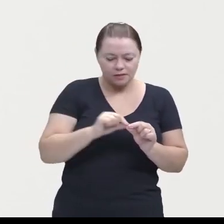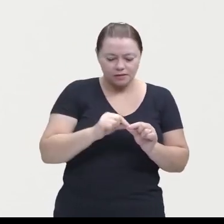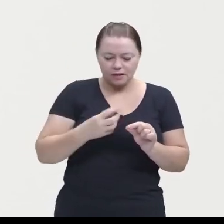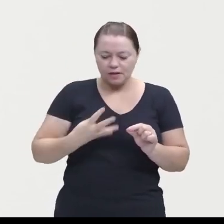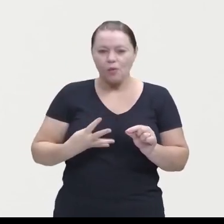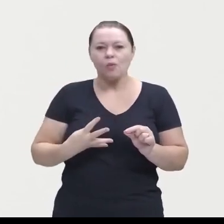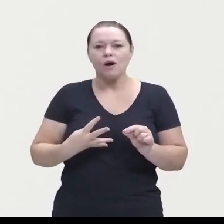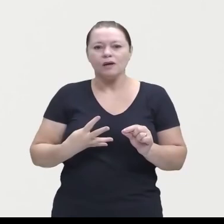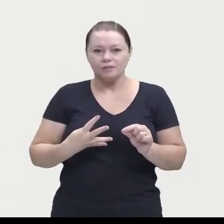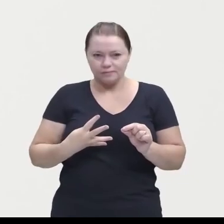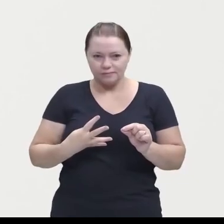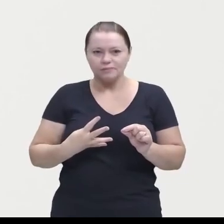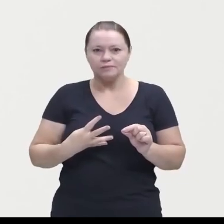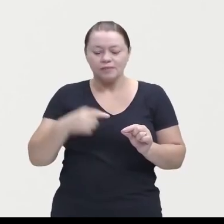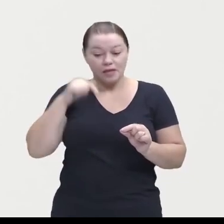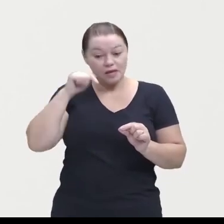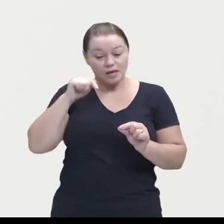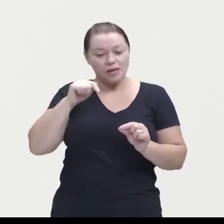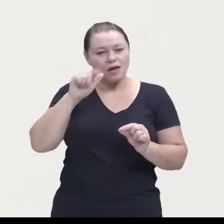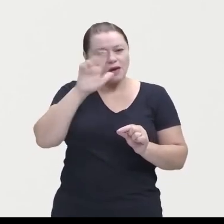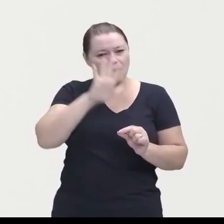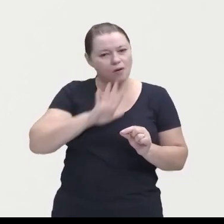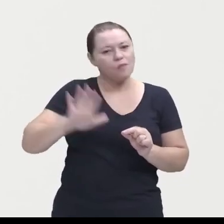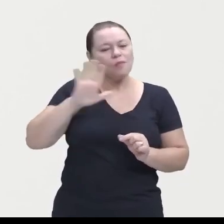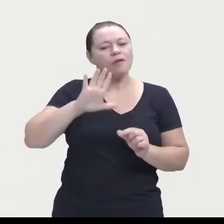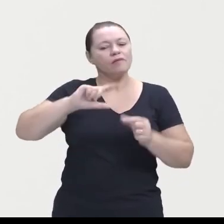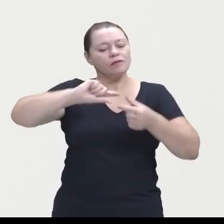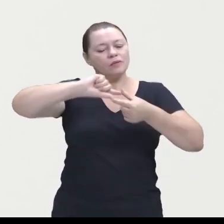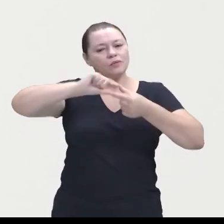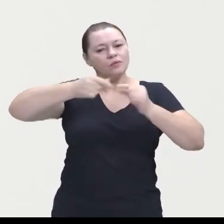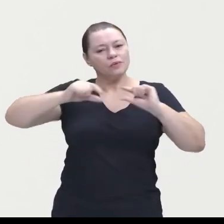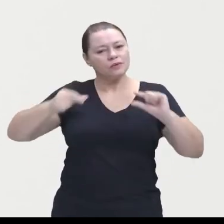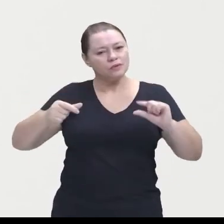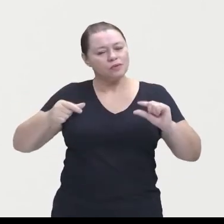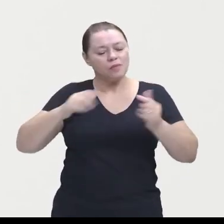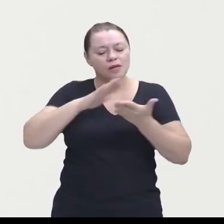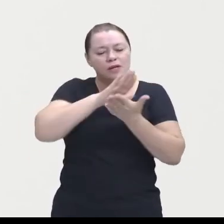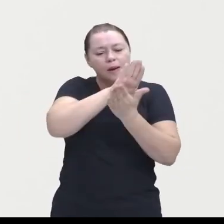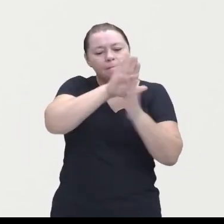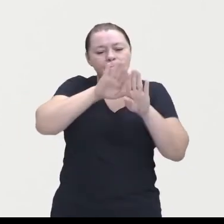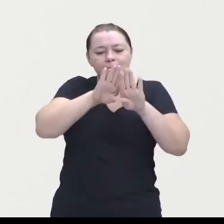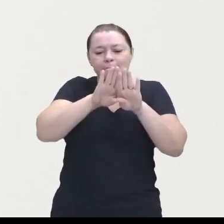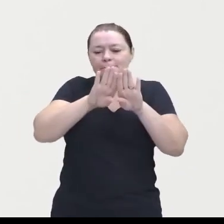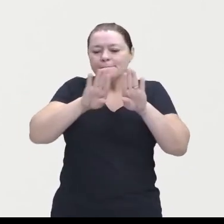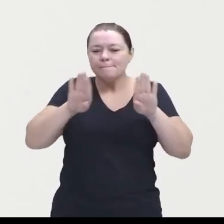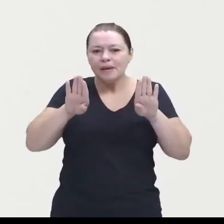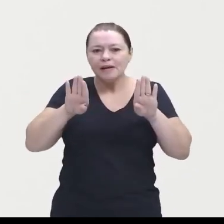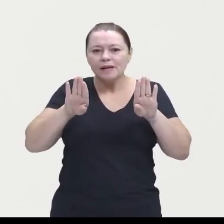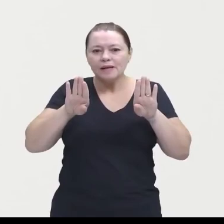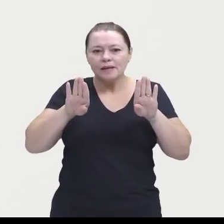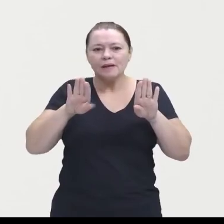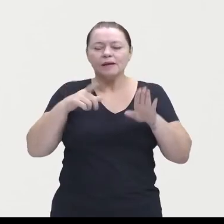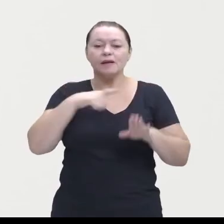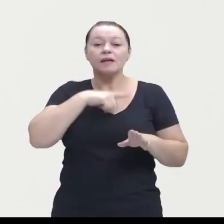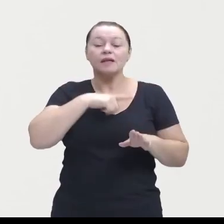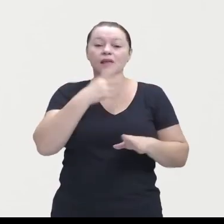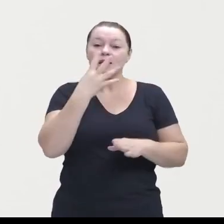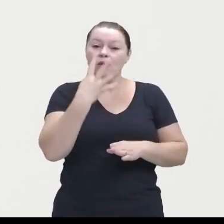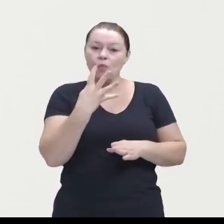geométrica plana, formada por quatro lados